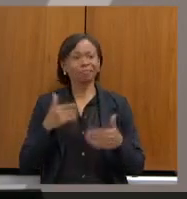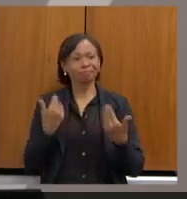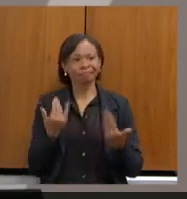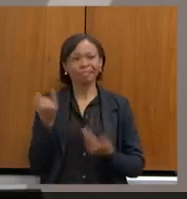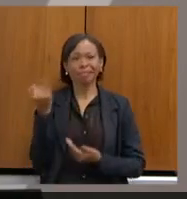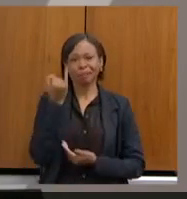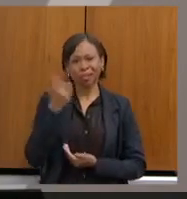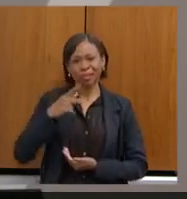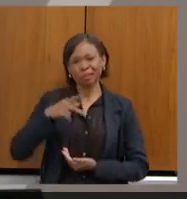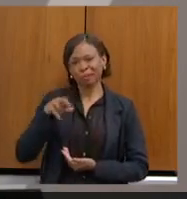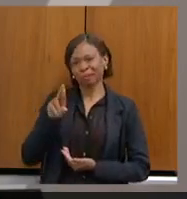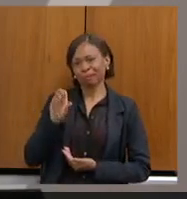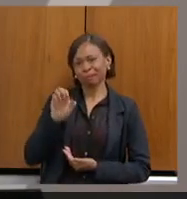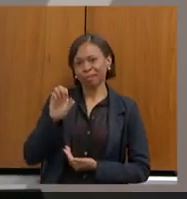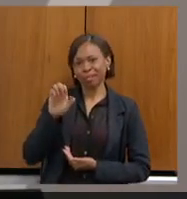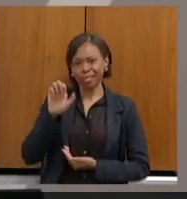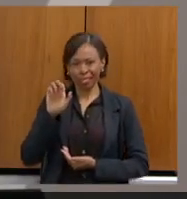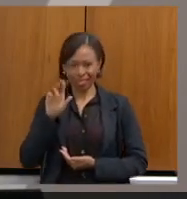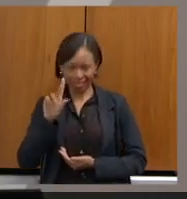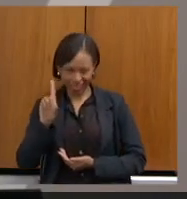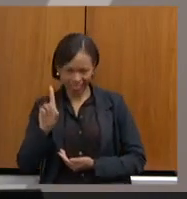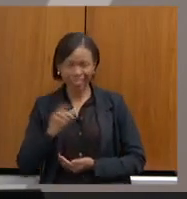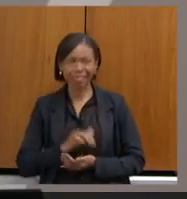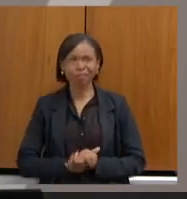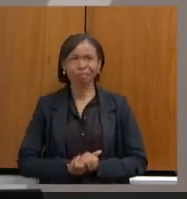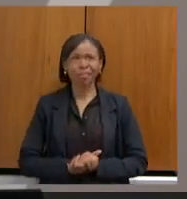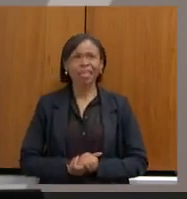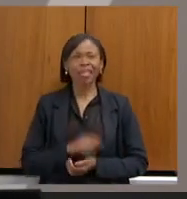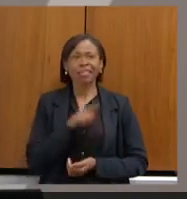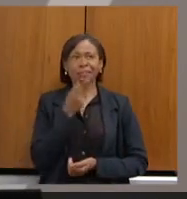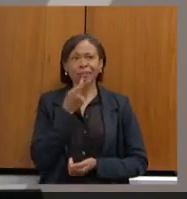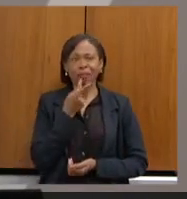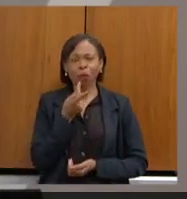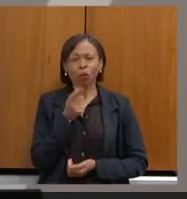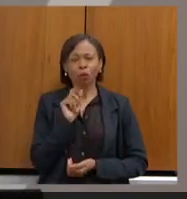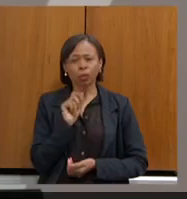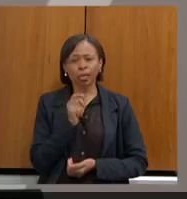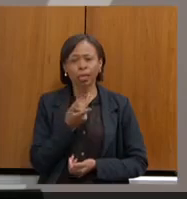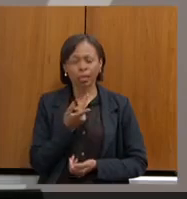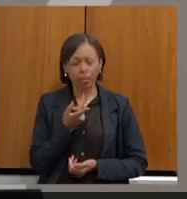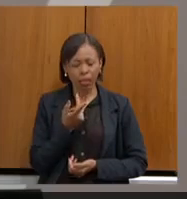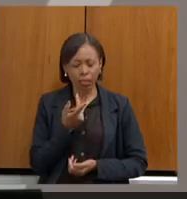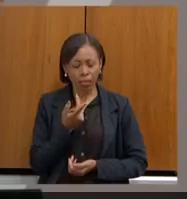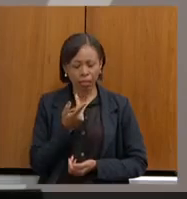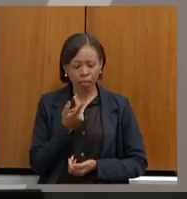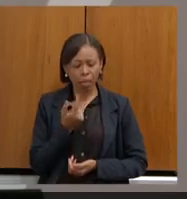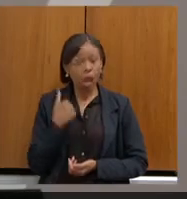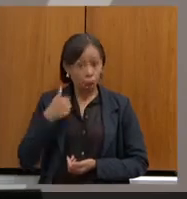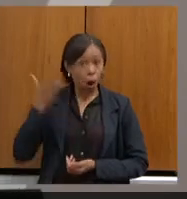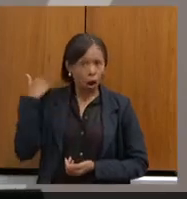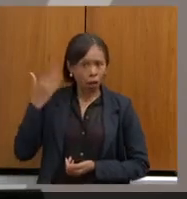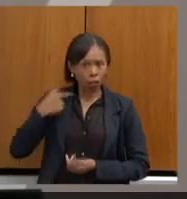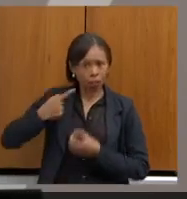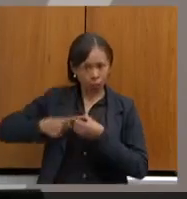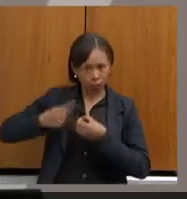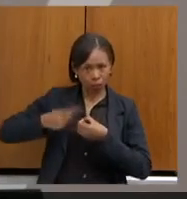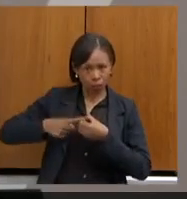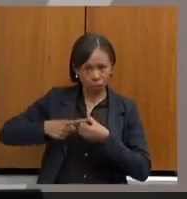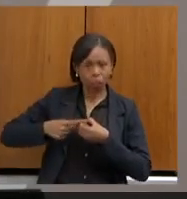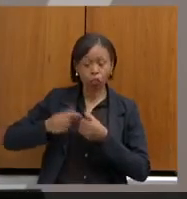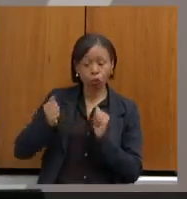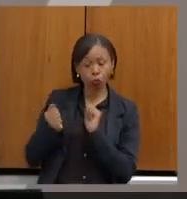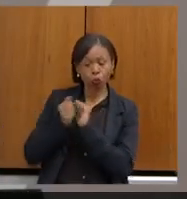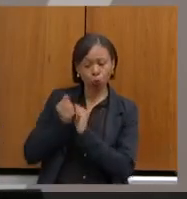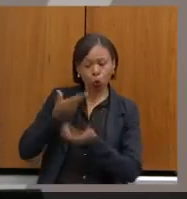você falou de preso trabalhar eu vi o convívio na minha cidade com juízes que eu fui Prefeito por três mandatos